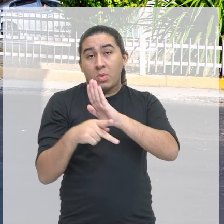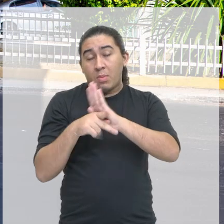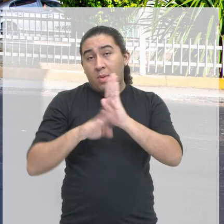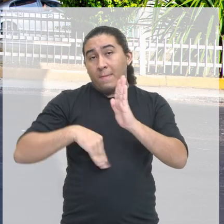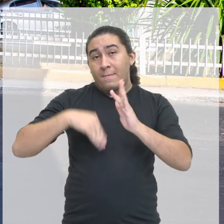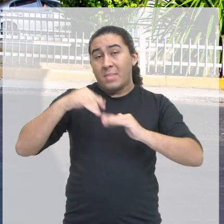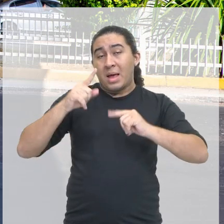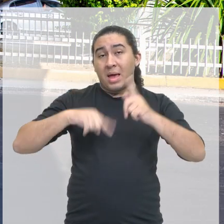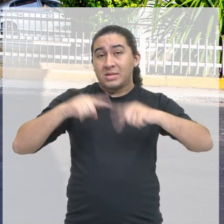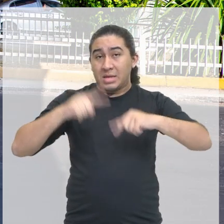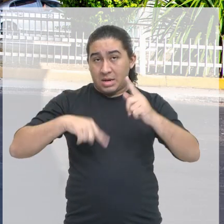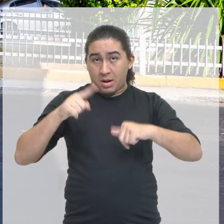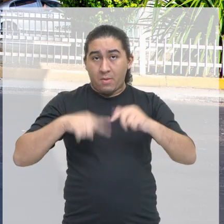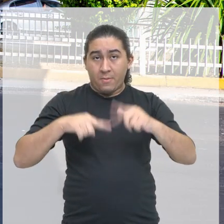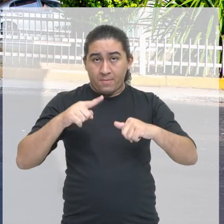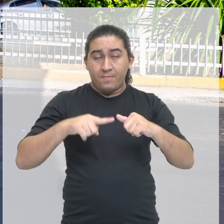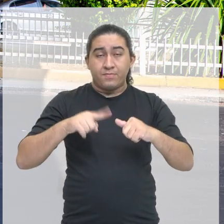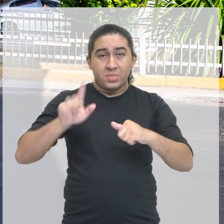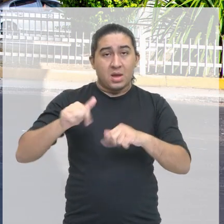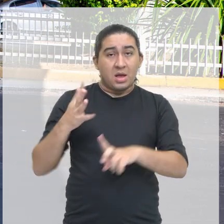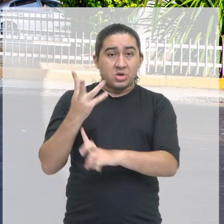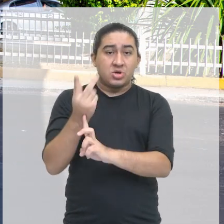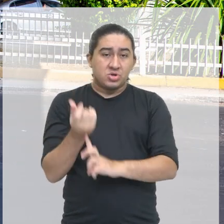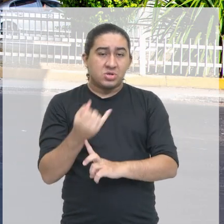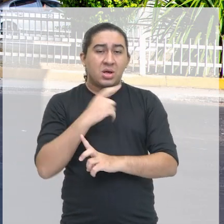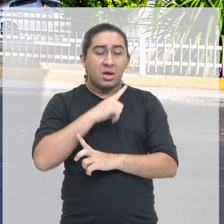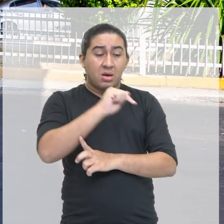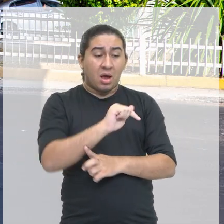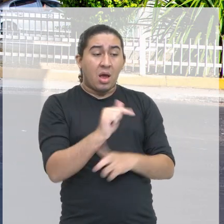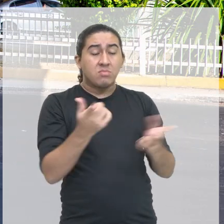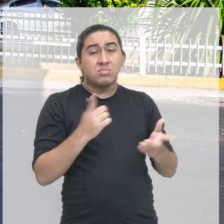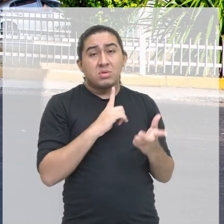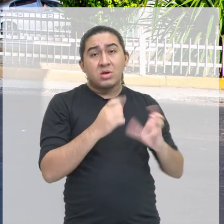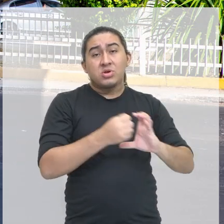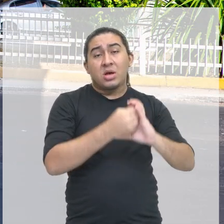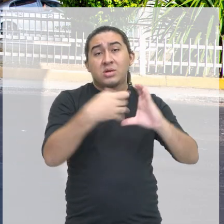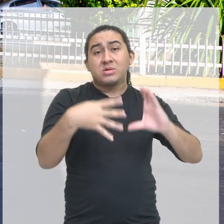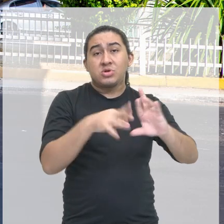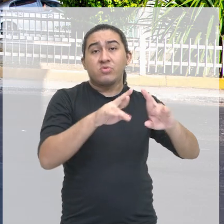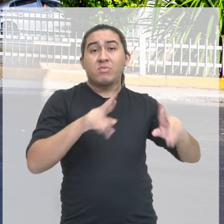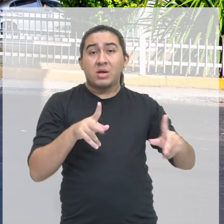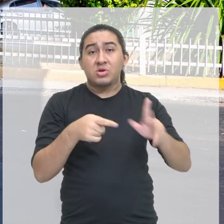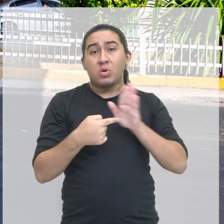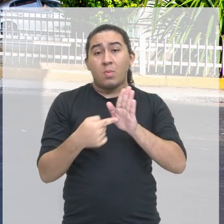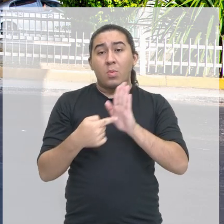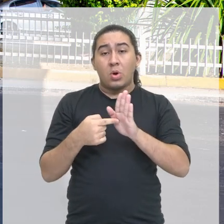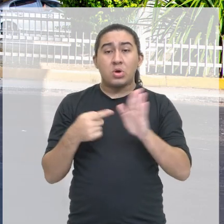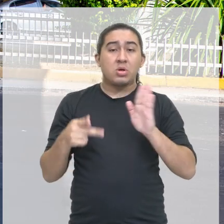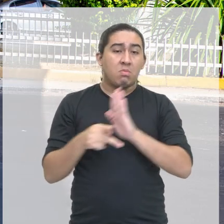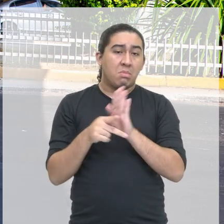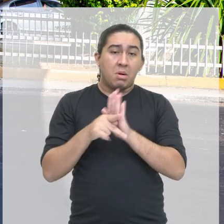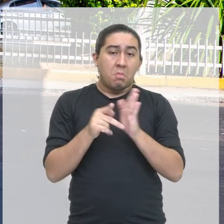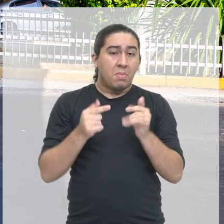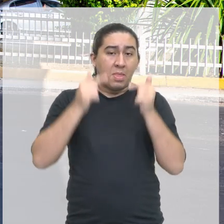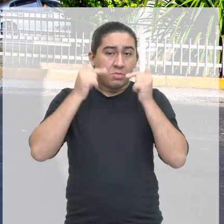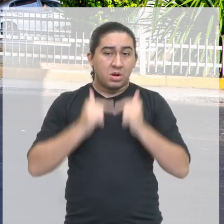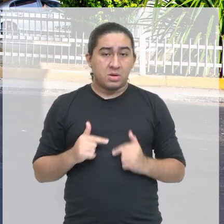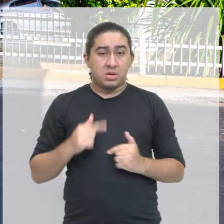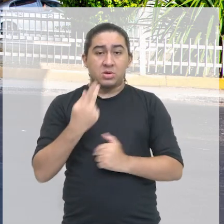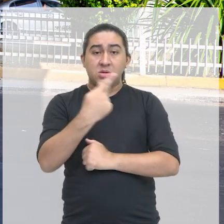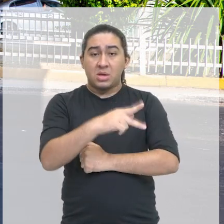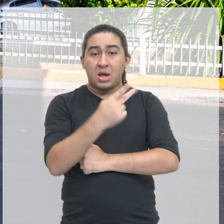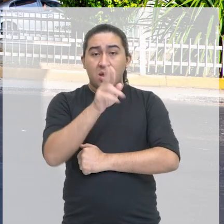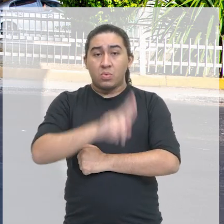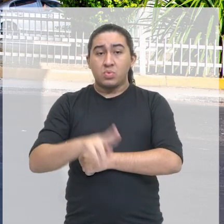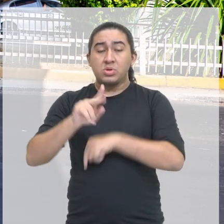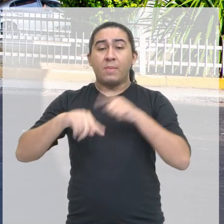artístico ao empobrecer a arte e trazer à tona a sua efemeridade, através da utilização